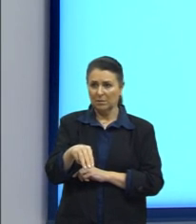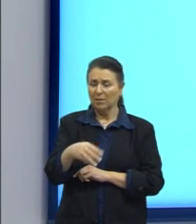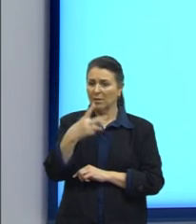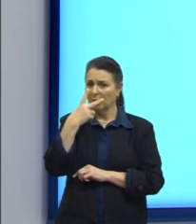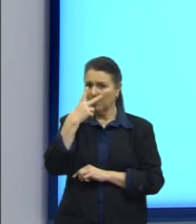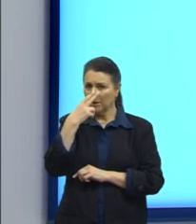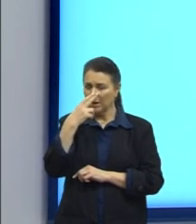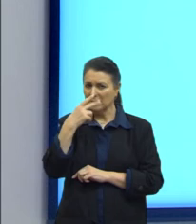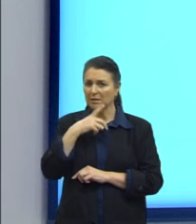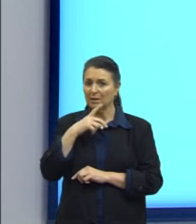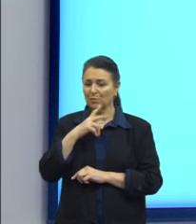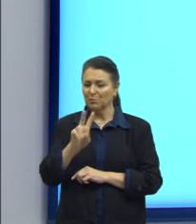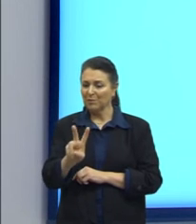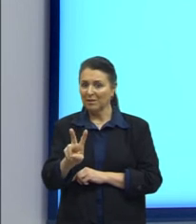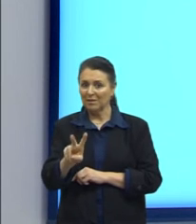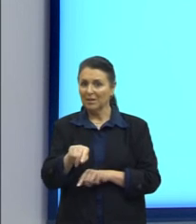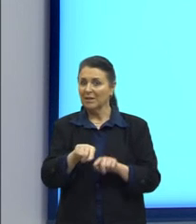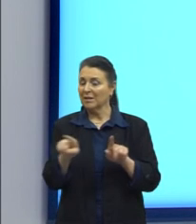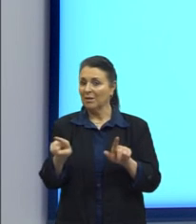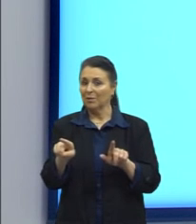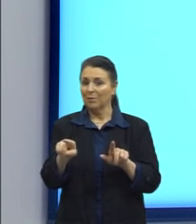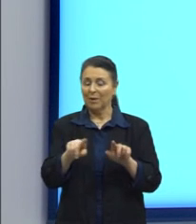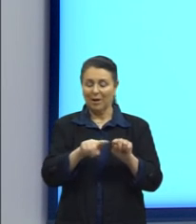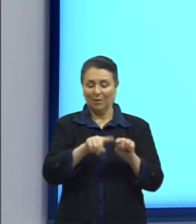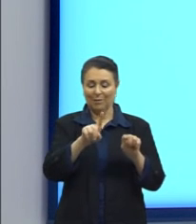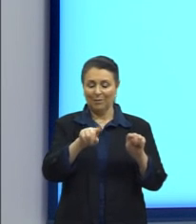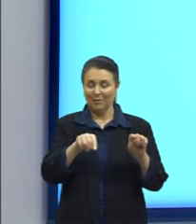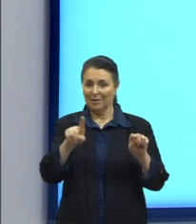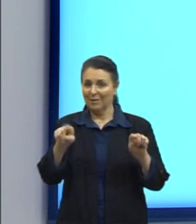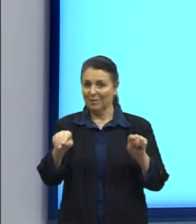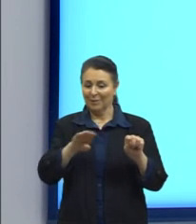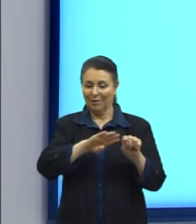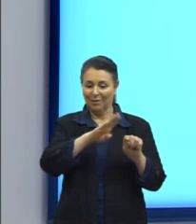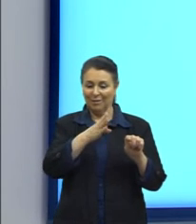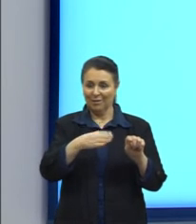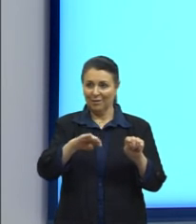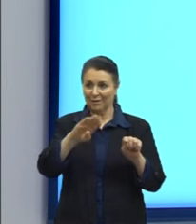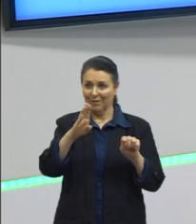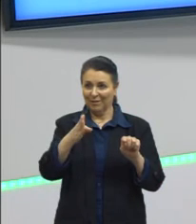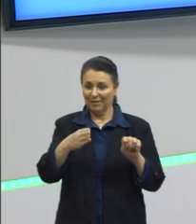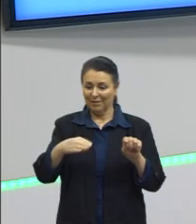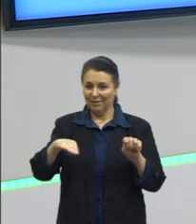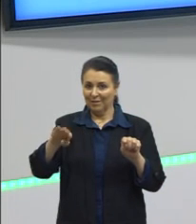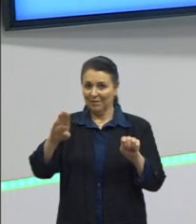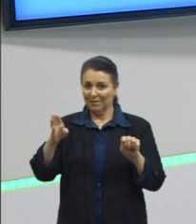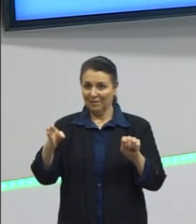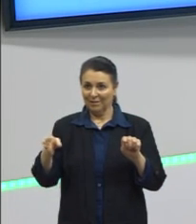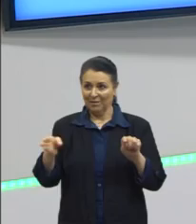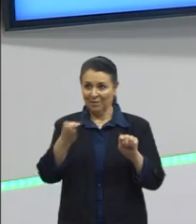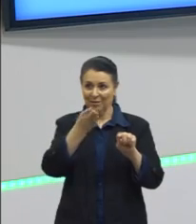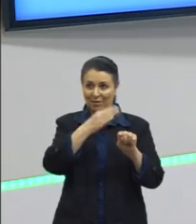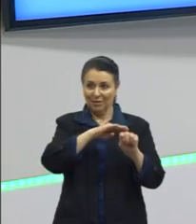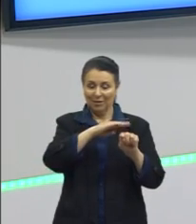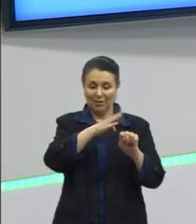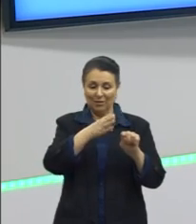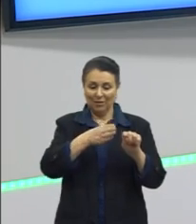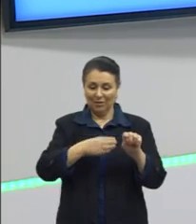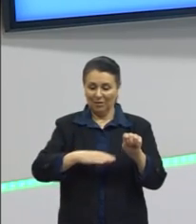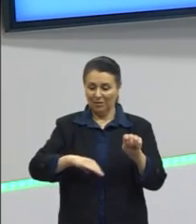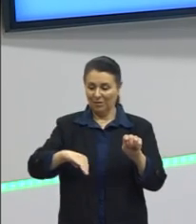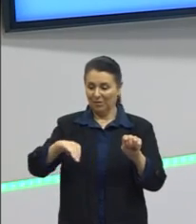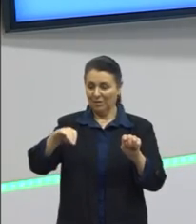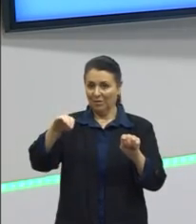parece que formou um v aqui né mas não é uma onda tá fiz aqui o desenho para vocês verem como é que ela se comporta Então se a gente analisar